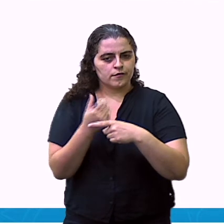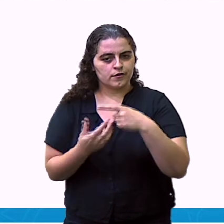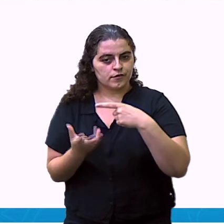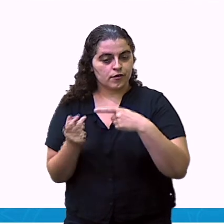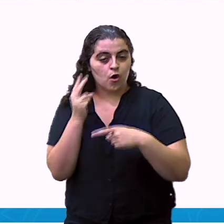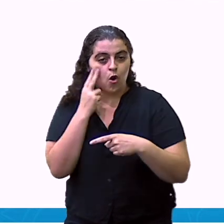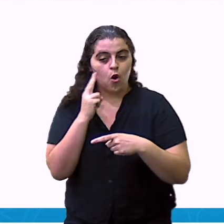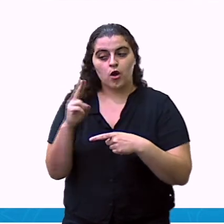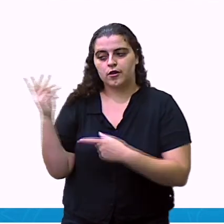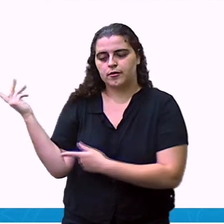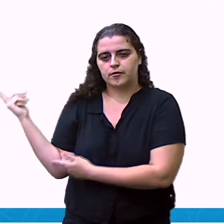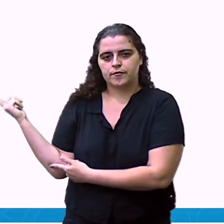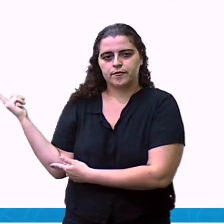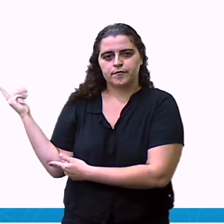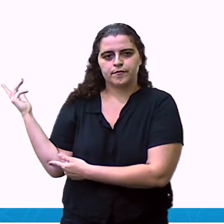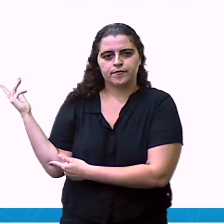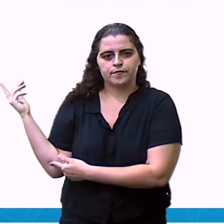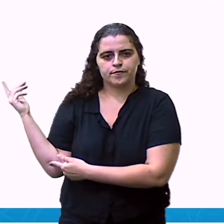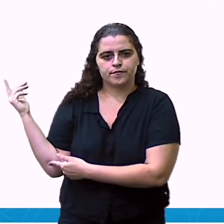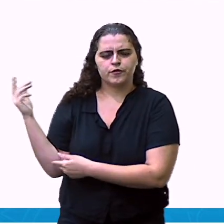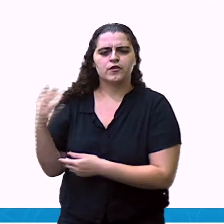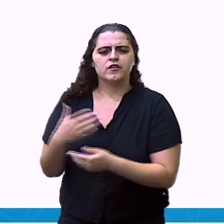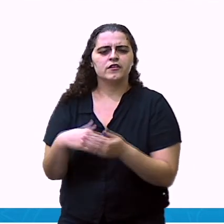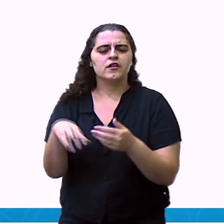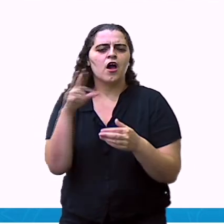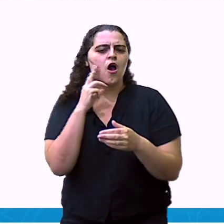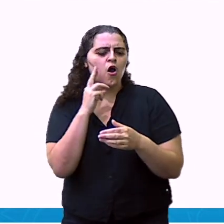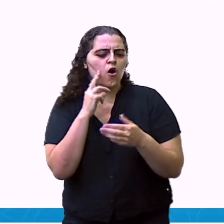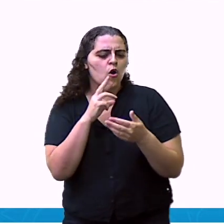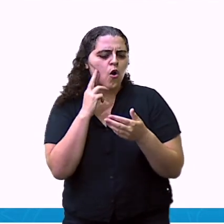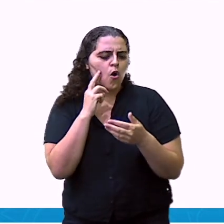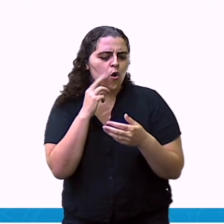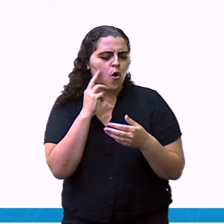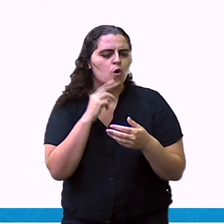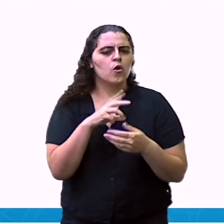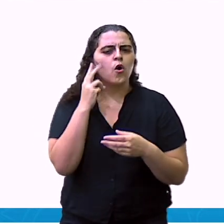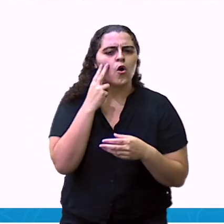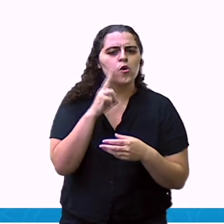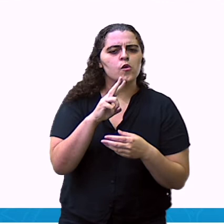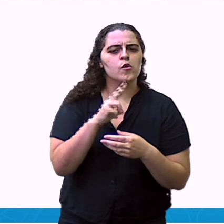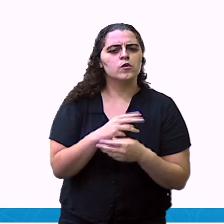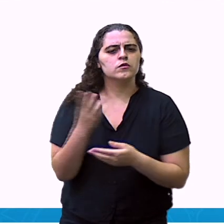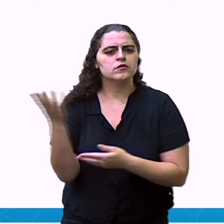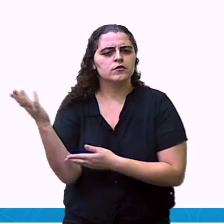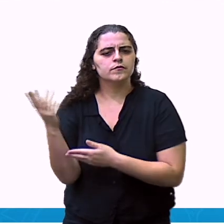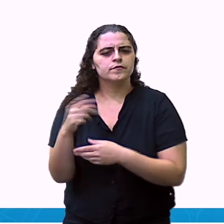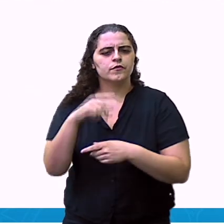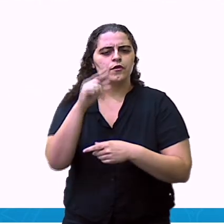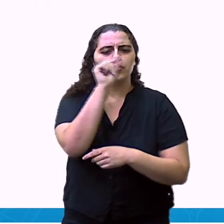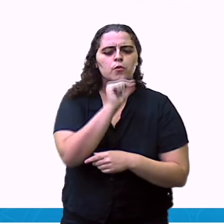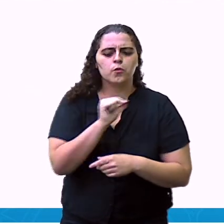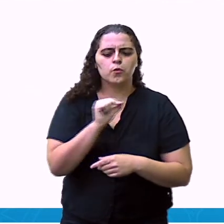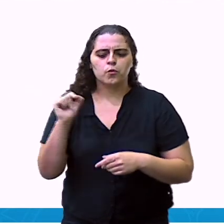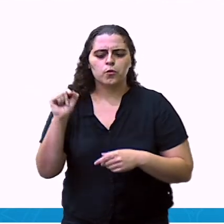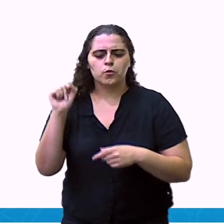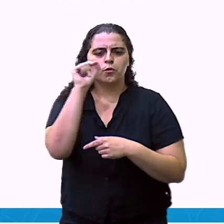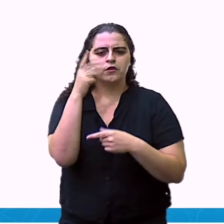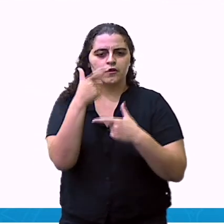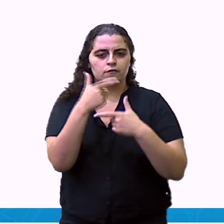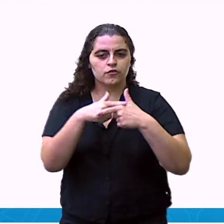figura. Então, nessa fração que está pintada de rosa, nós temos uma figura que foi fracionada em quantas